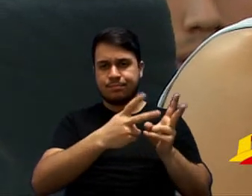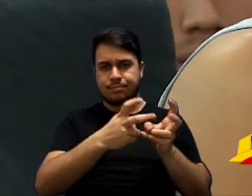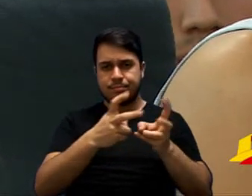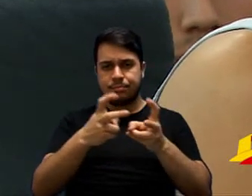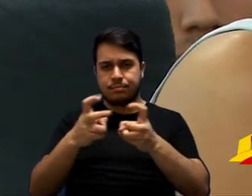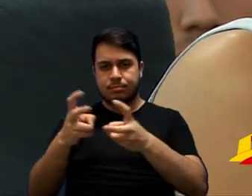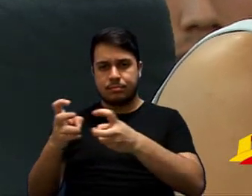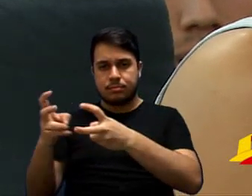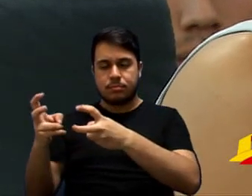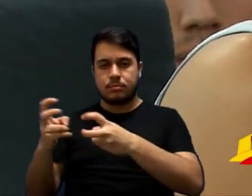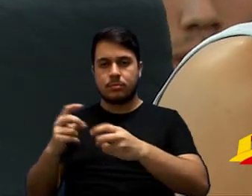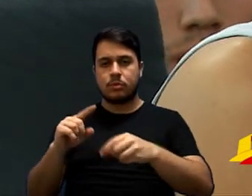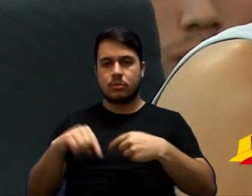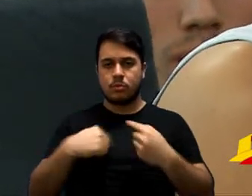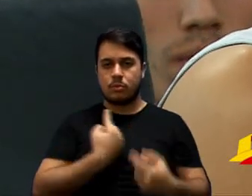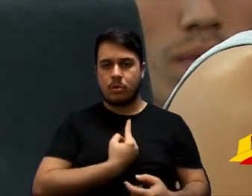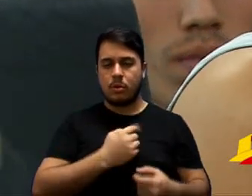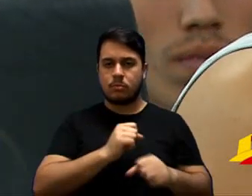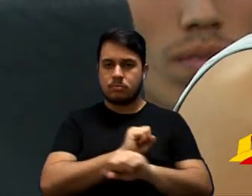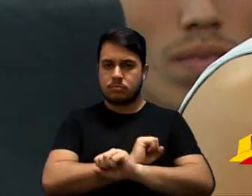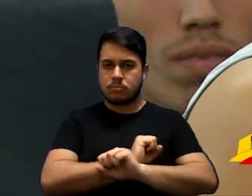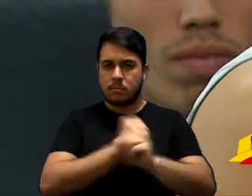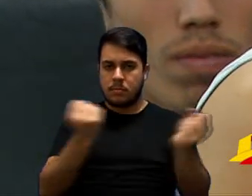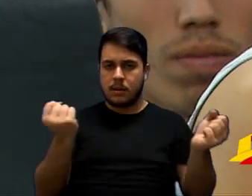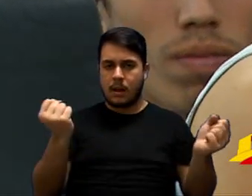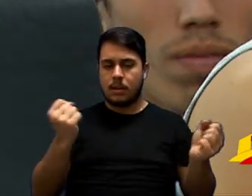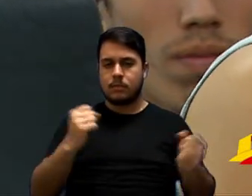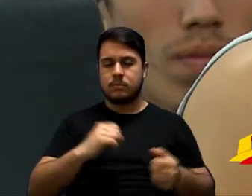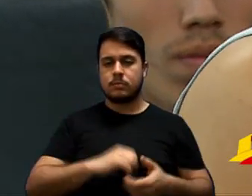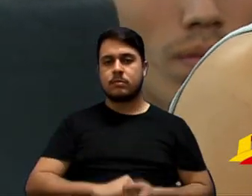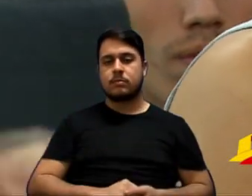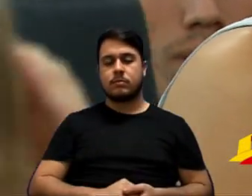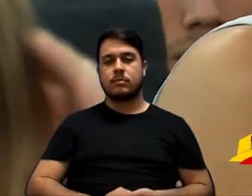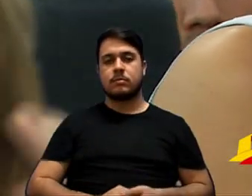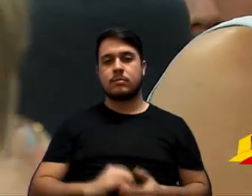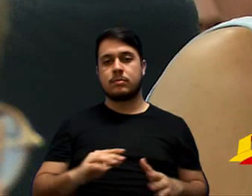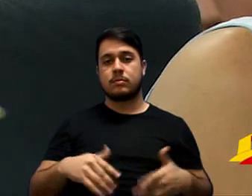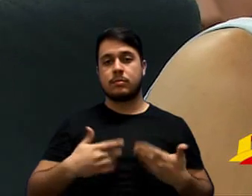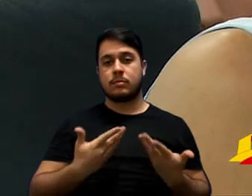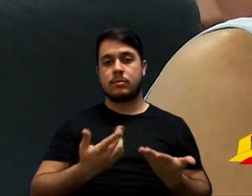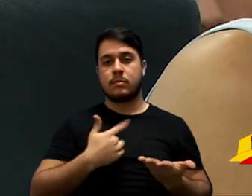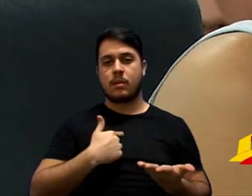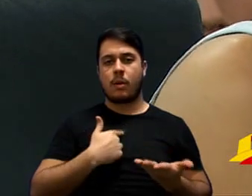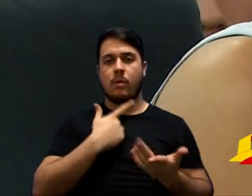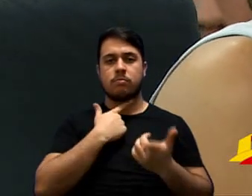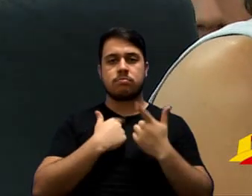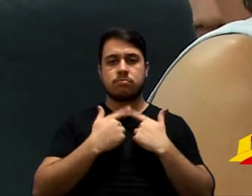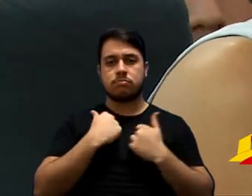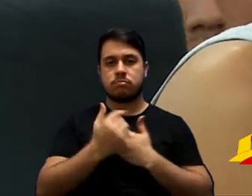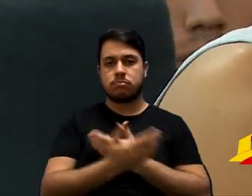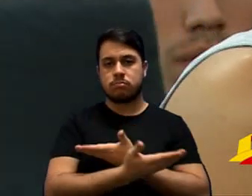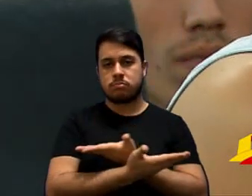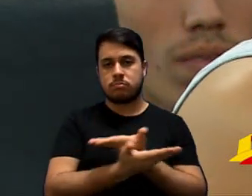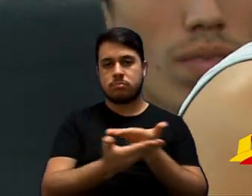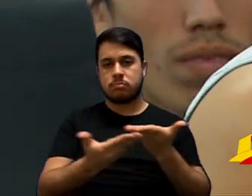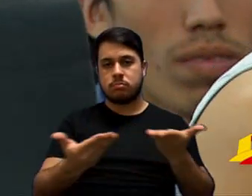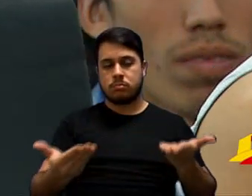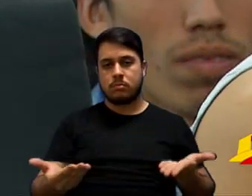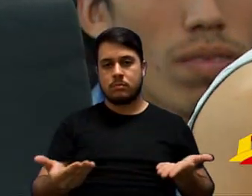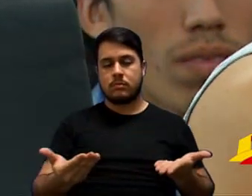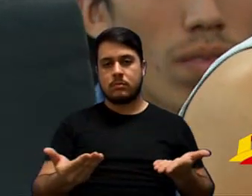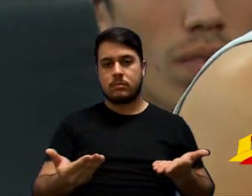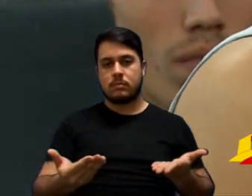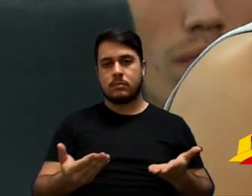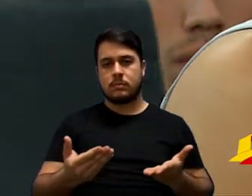que tiram a nossa liberdade né então eu desejo que todos aqui se conectem consigo